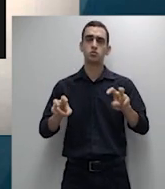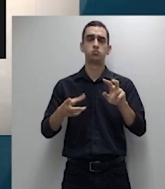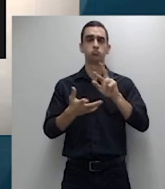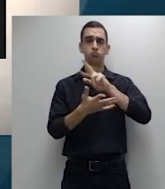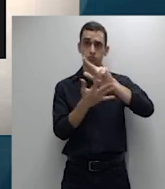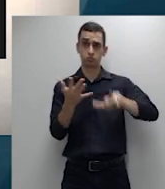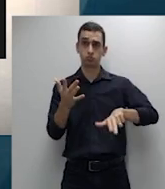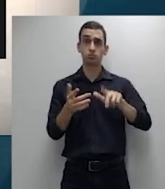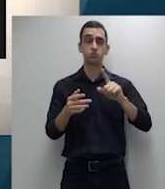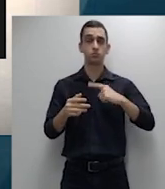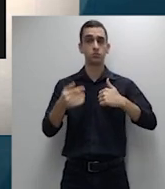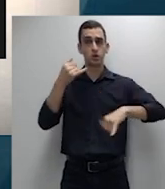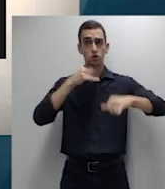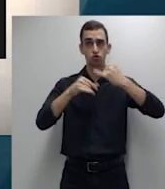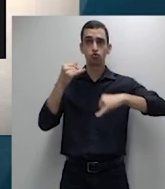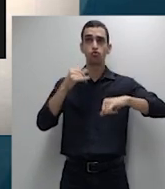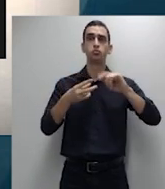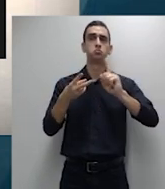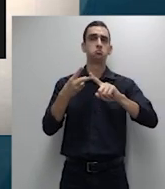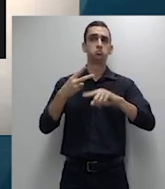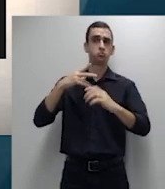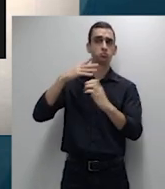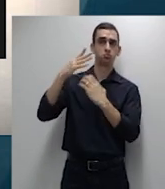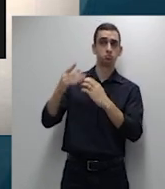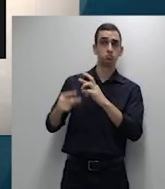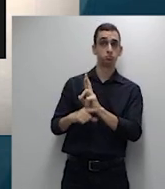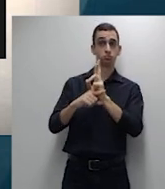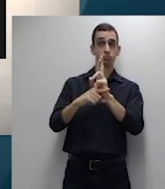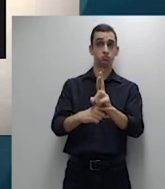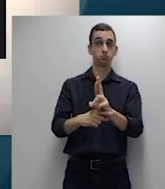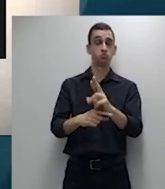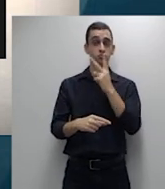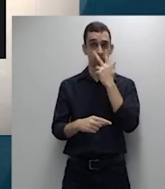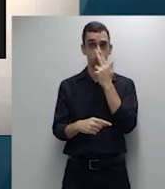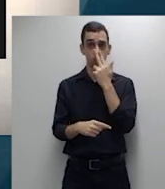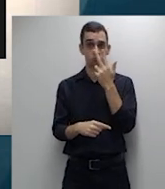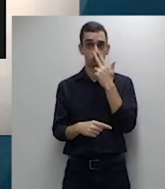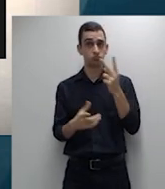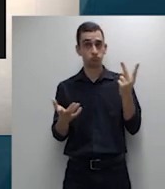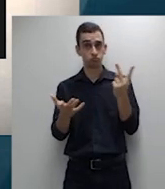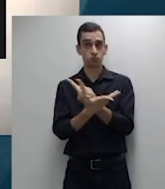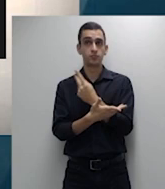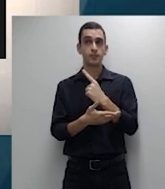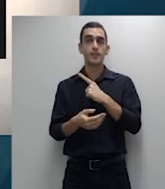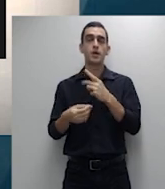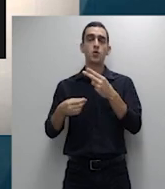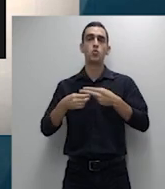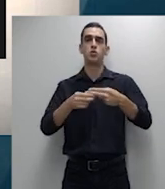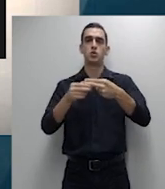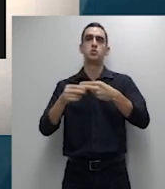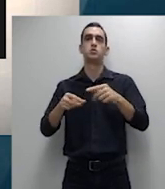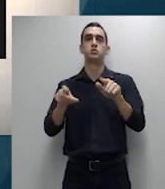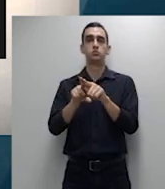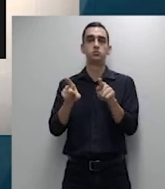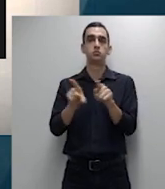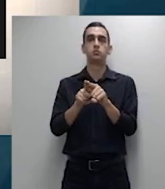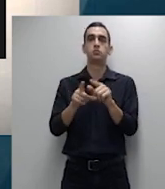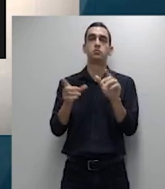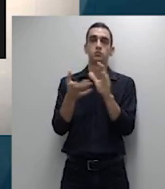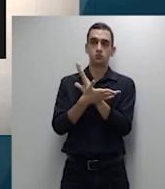desequilibram a relação de concessão com ela própria do Poder concedente união com as suas concessionárias de energia elétrica